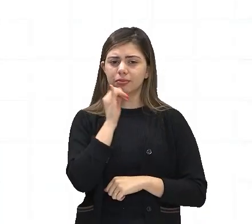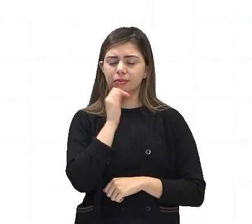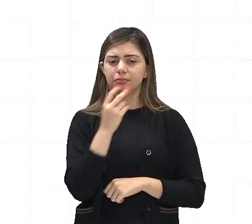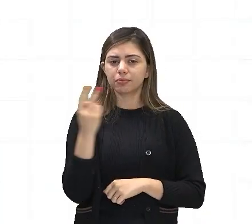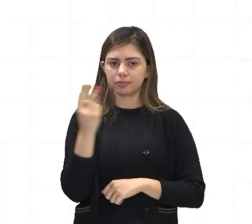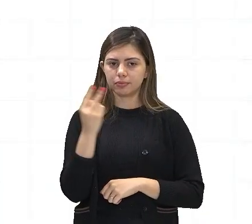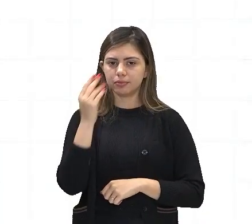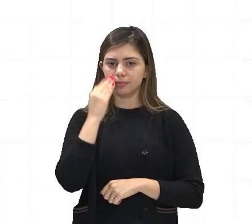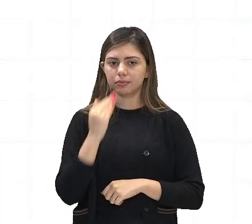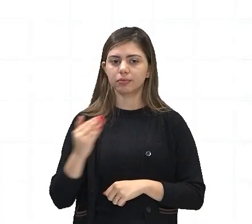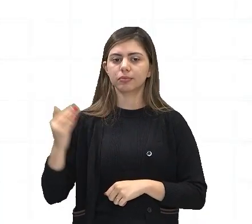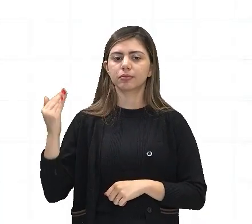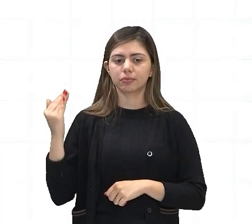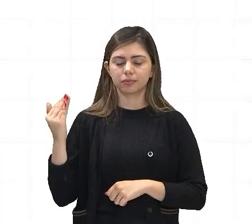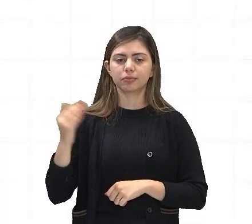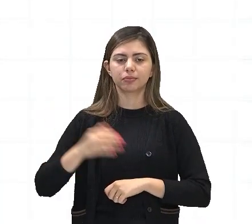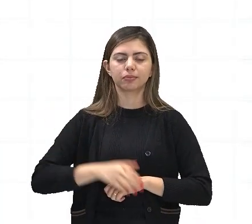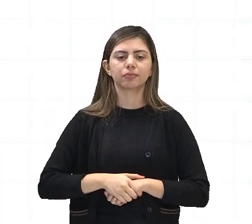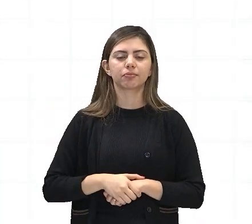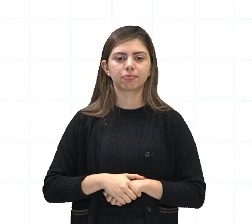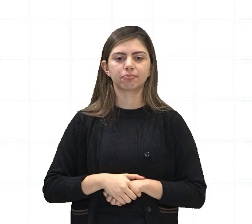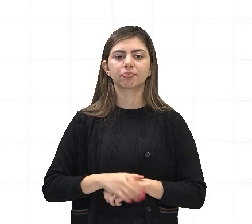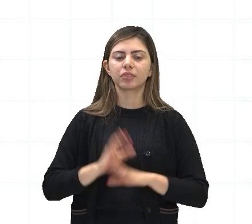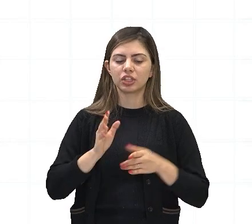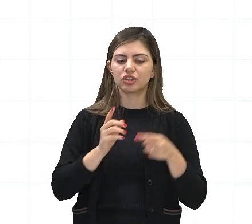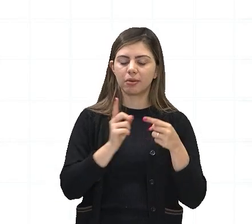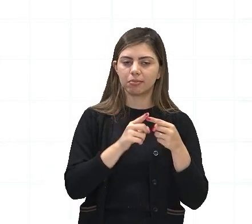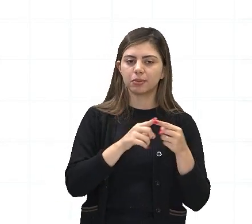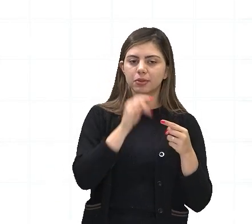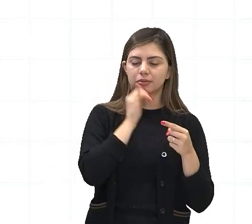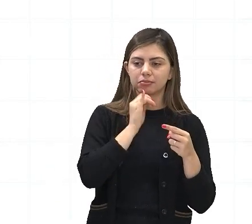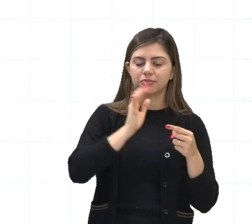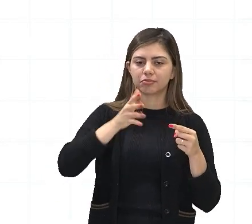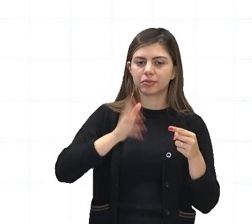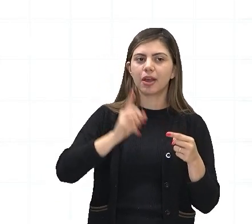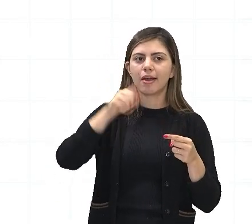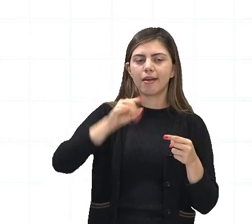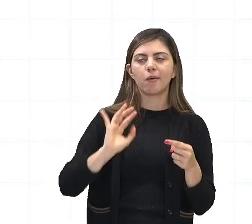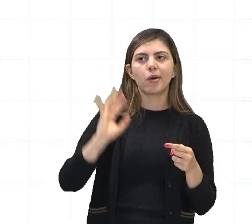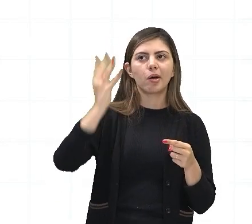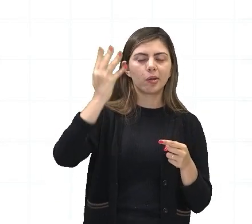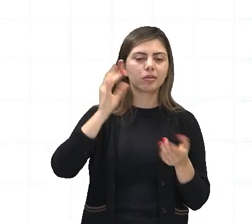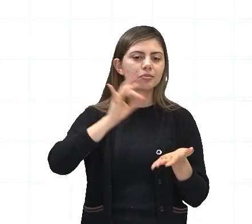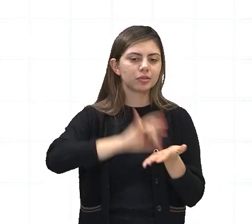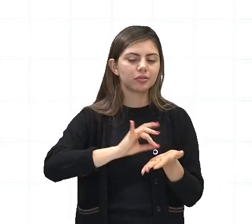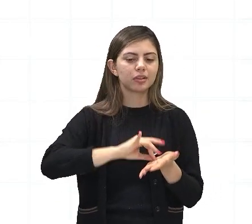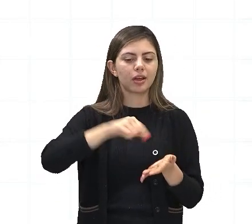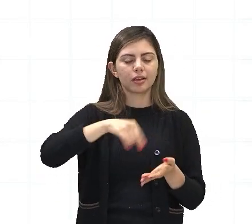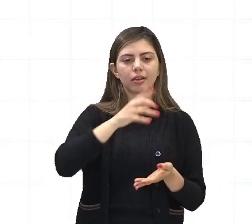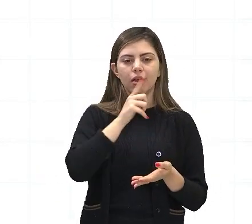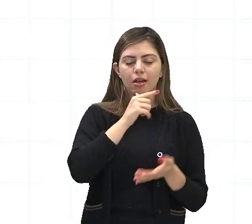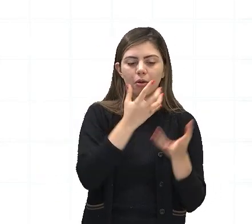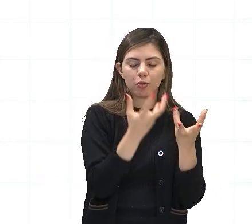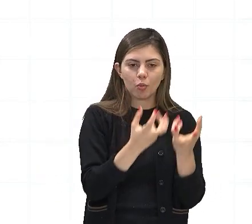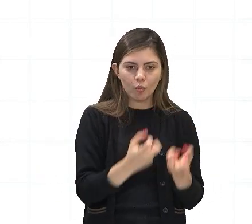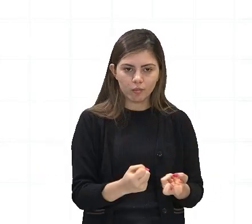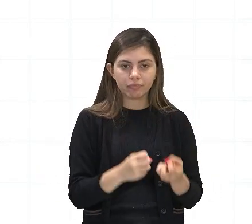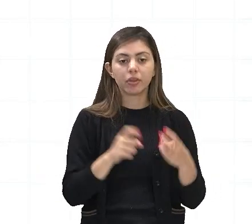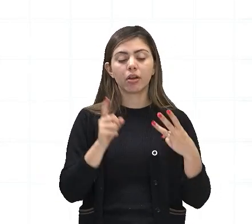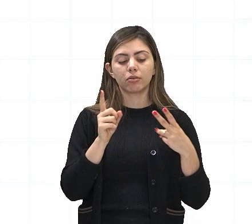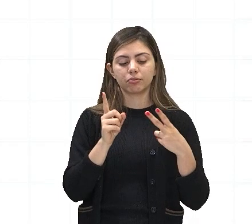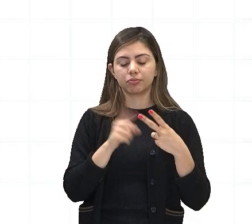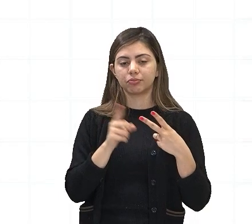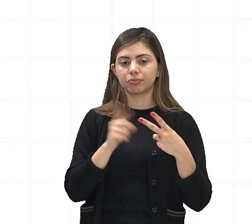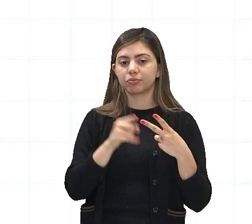primeiro exemplo descrevendo, né, narrando, contando um fato, a seca no Amazonas e suas consequências.